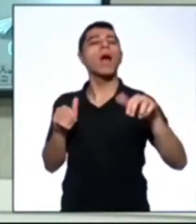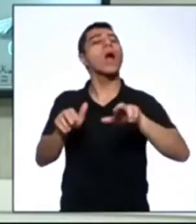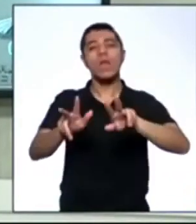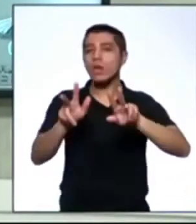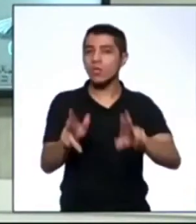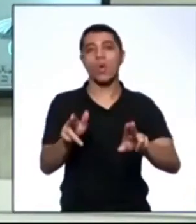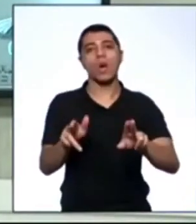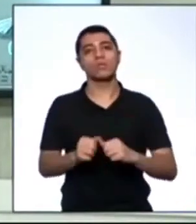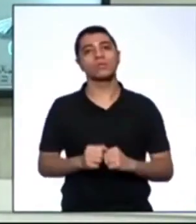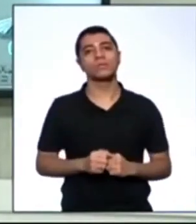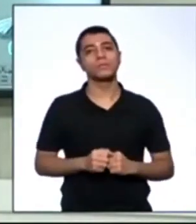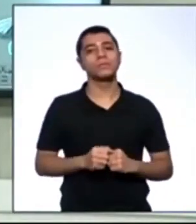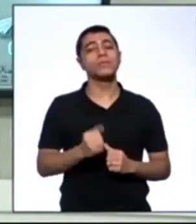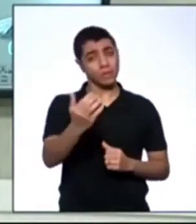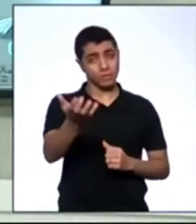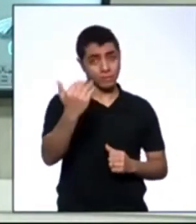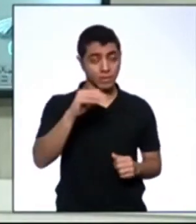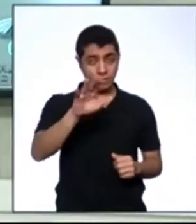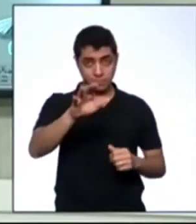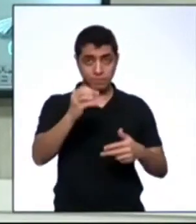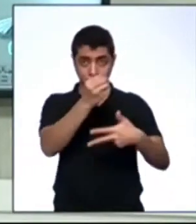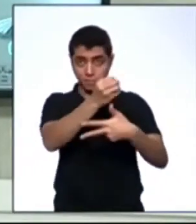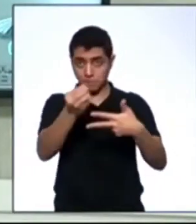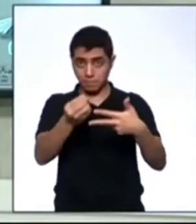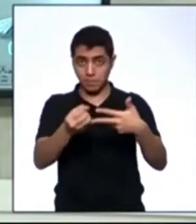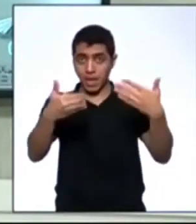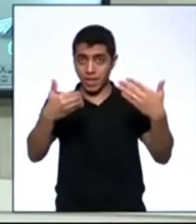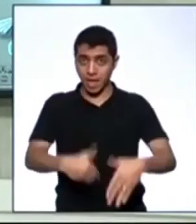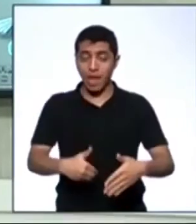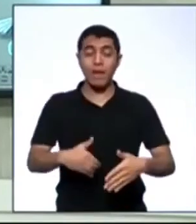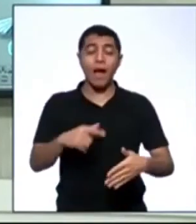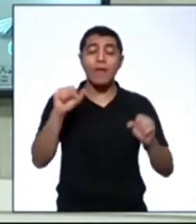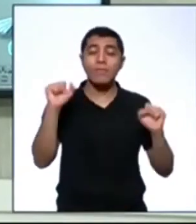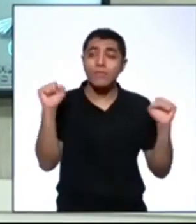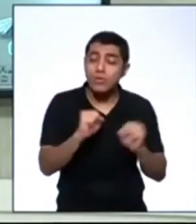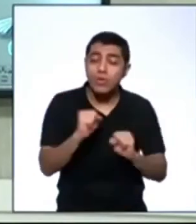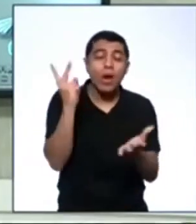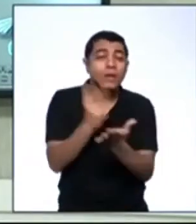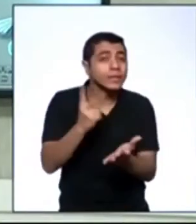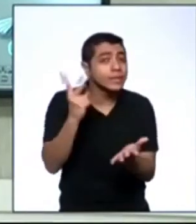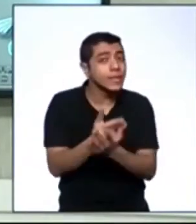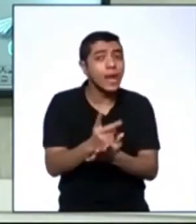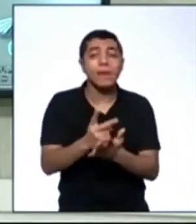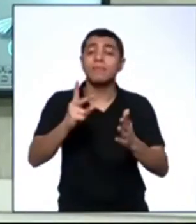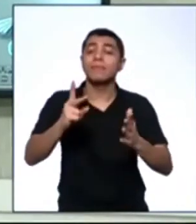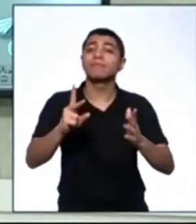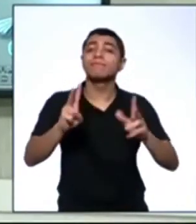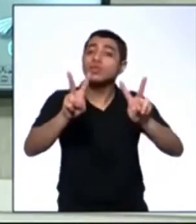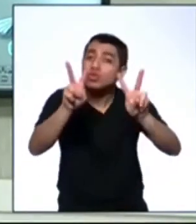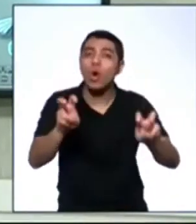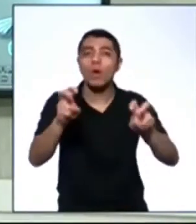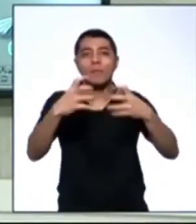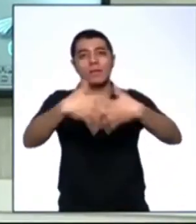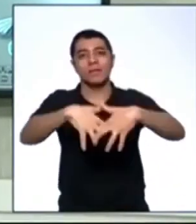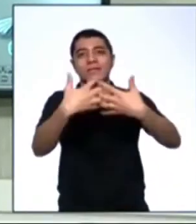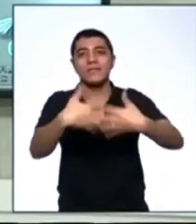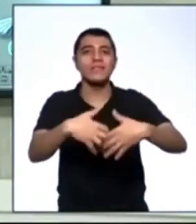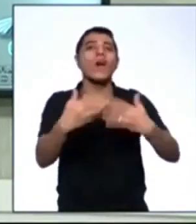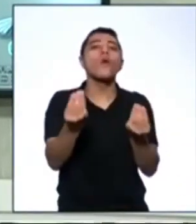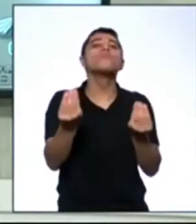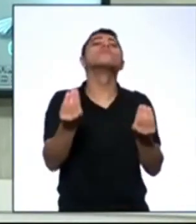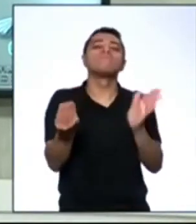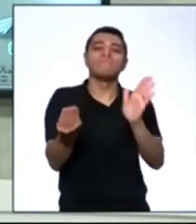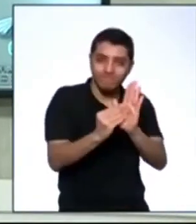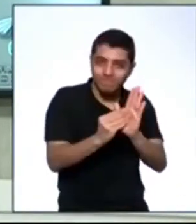O Enem adora engrenagens. Normalmente é um assunto muito recorrente no Enem. Já